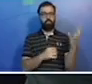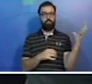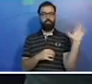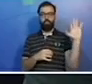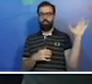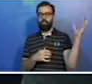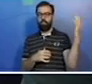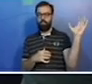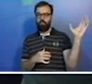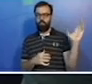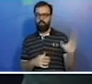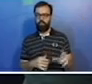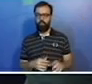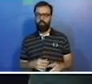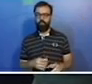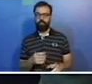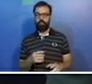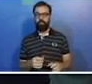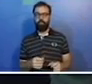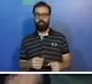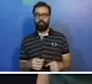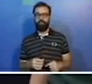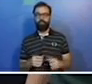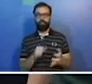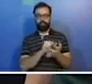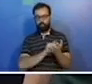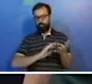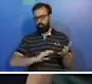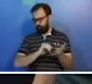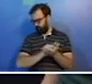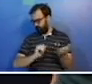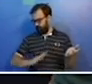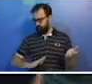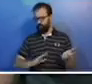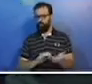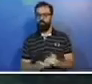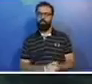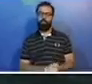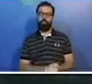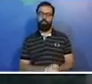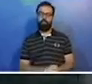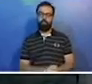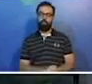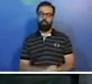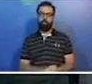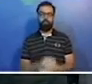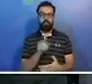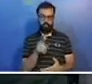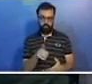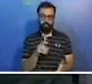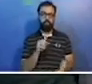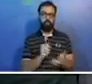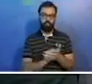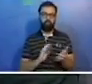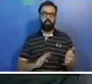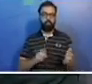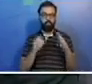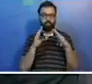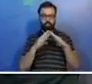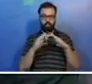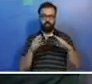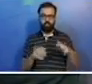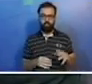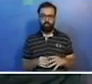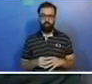2, que estão nas páginas 279 até 284, e vocês terão como tarefa